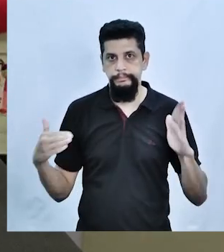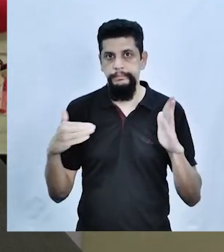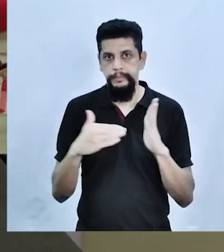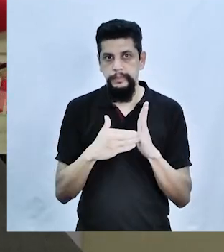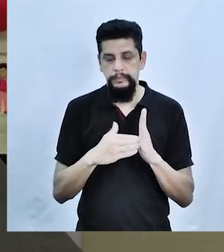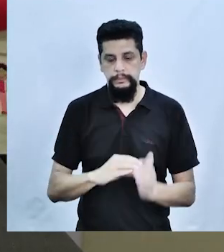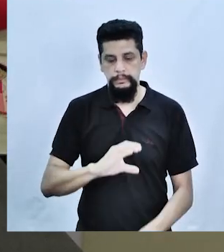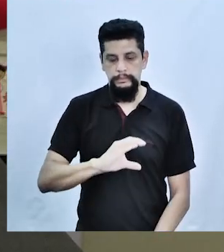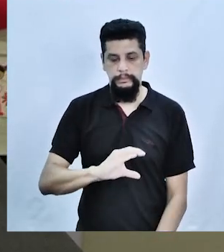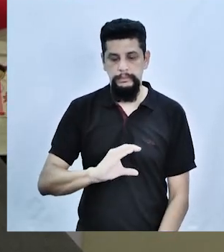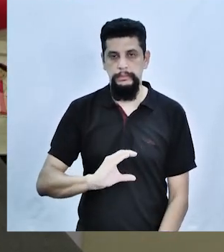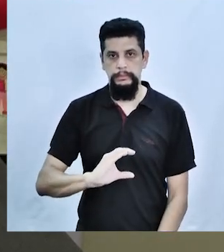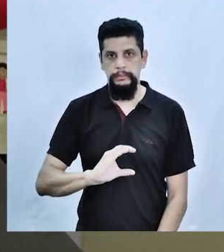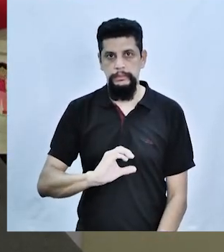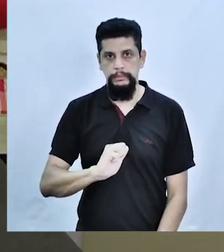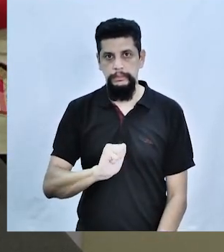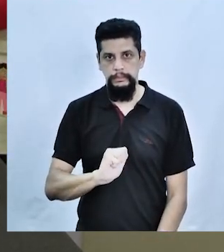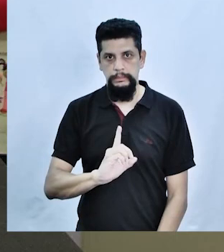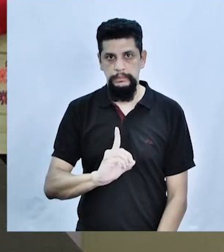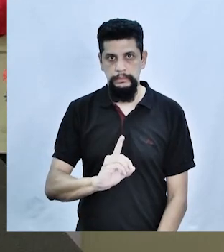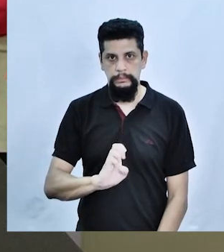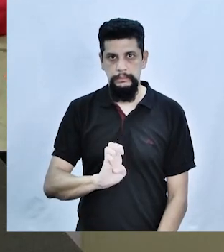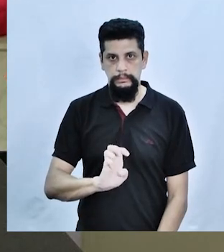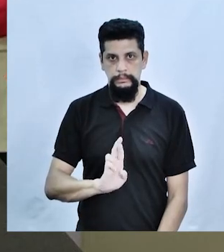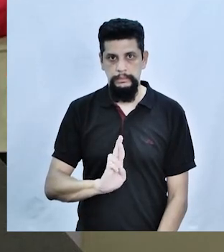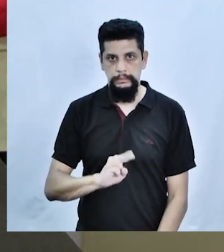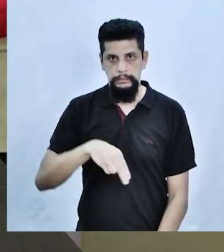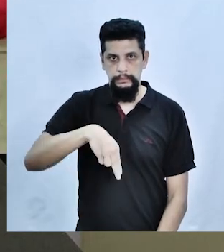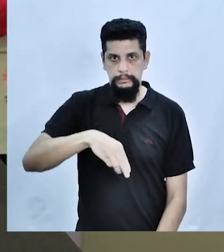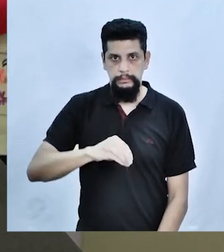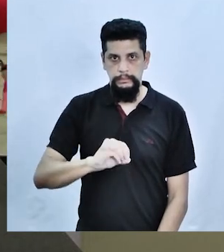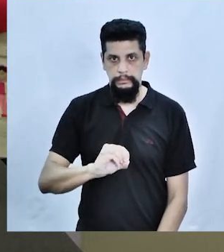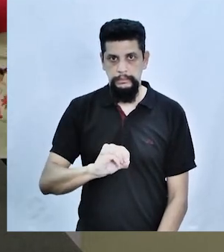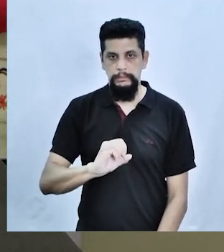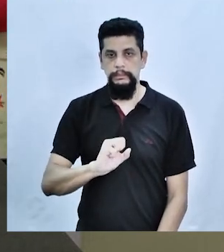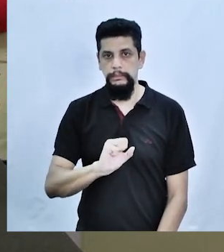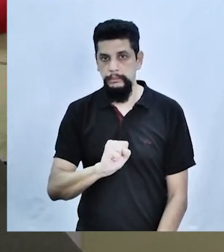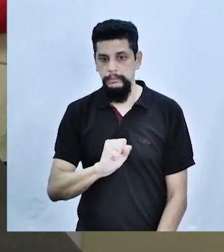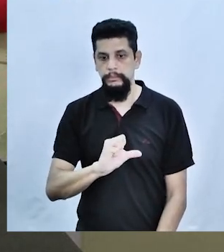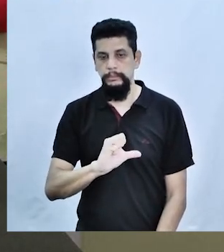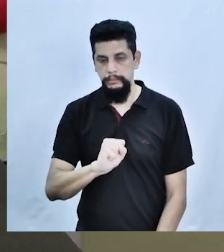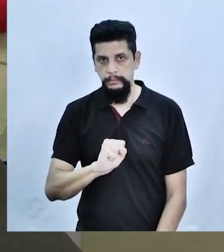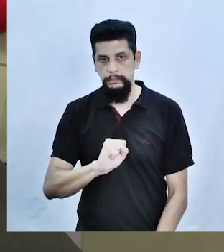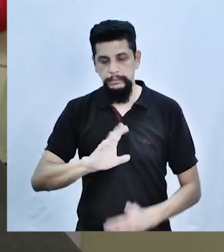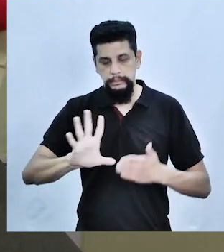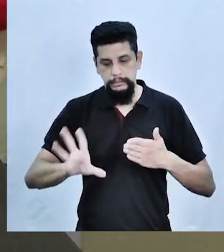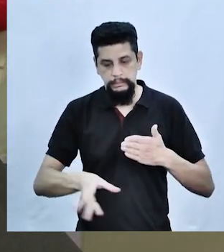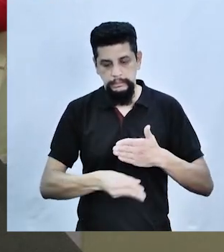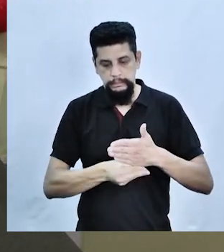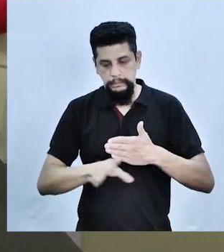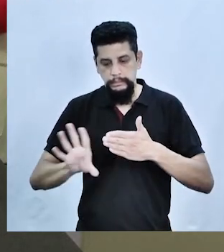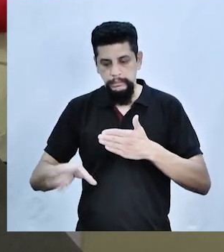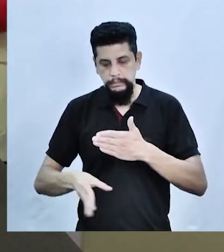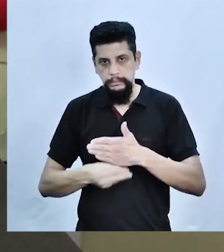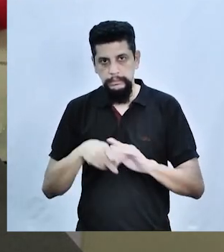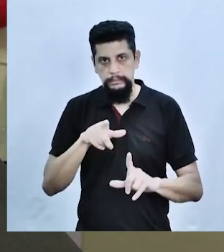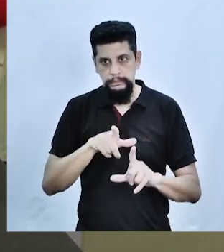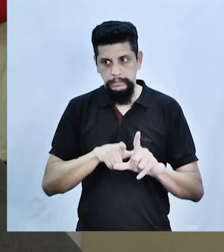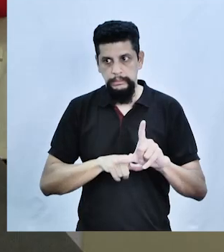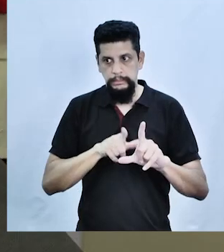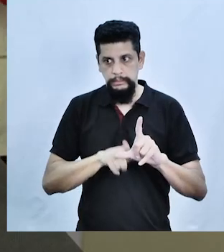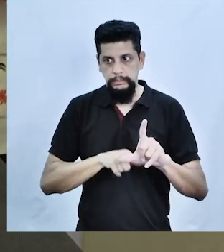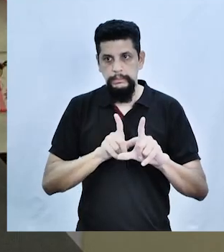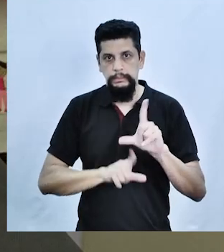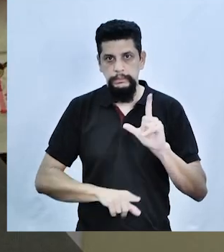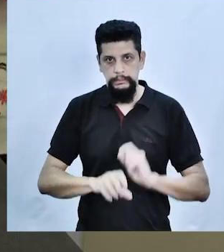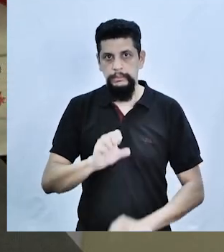final. Caderno. Nos. Então tá? A gente tem que completar com essas letras aqui. O